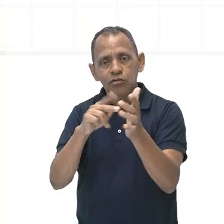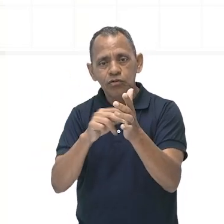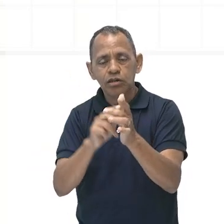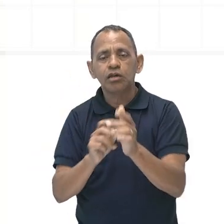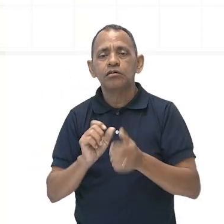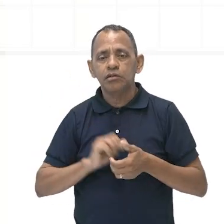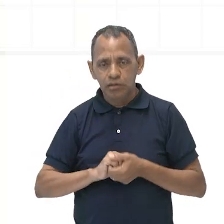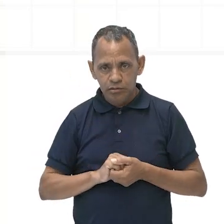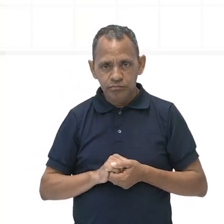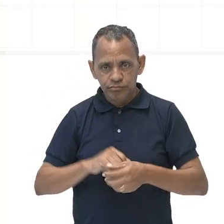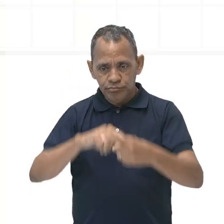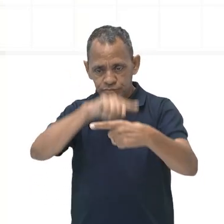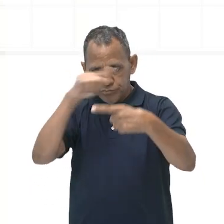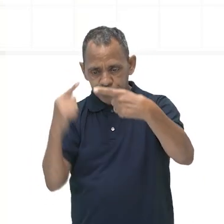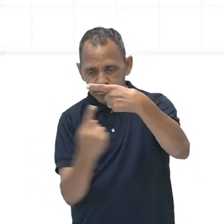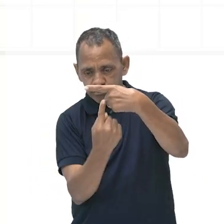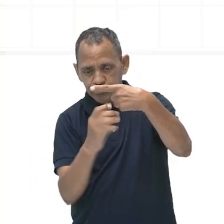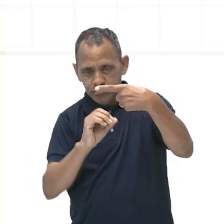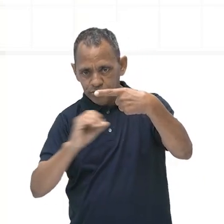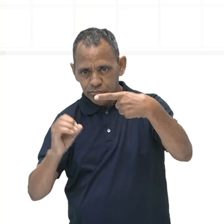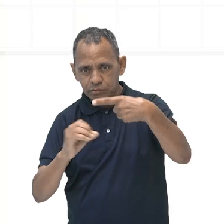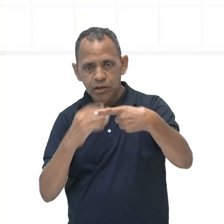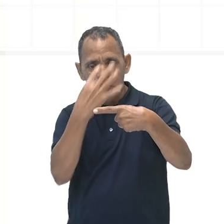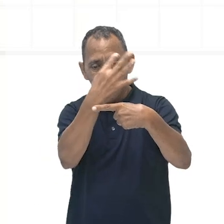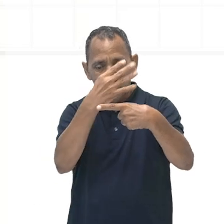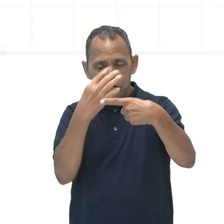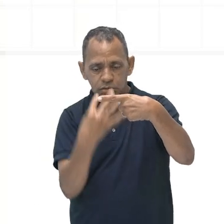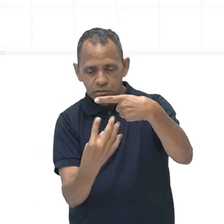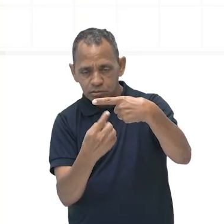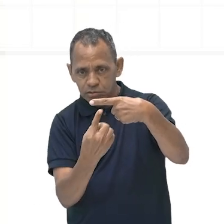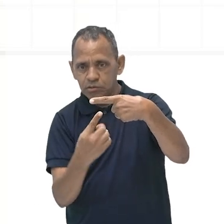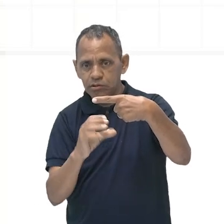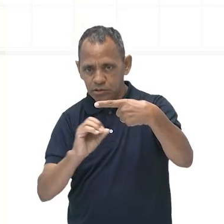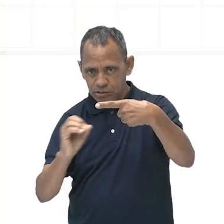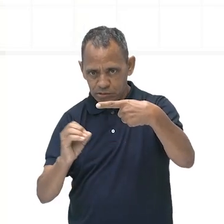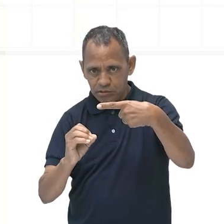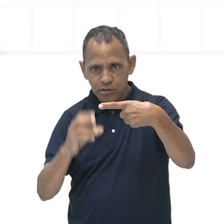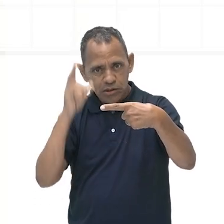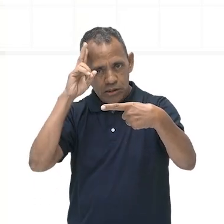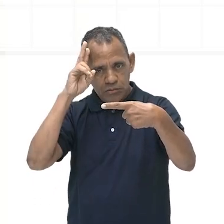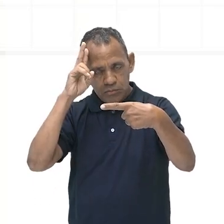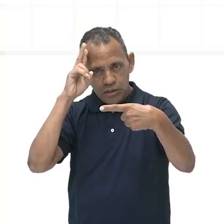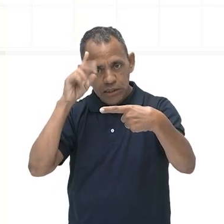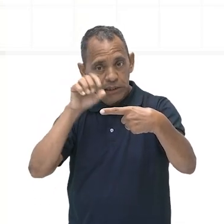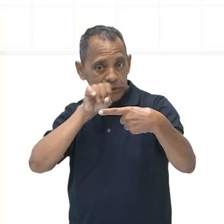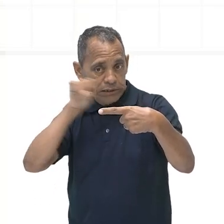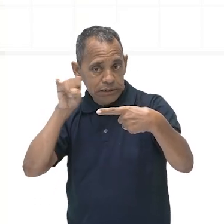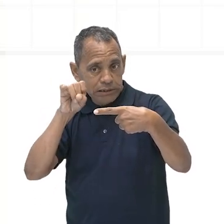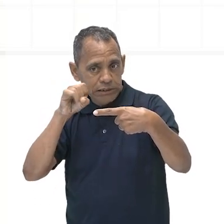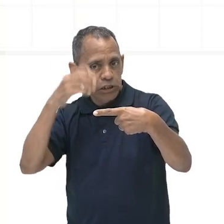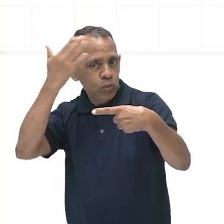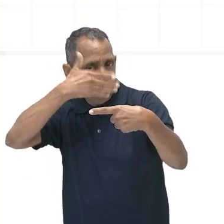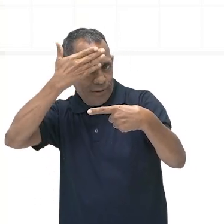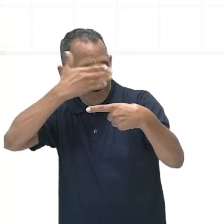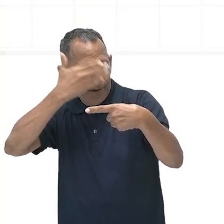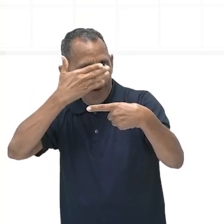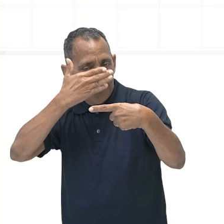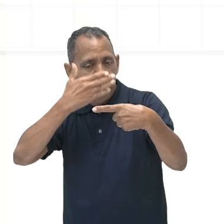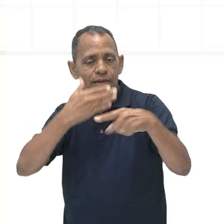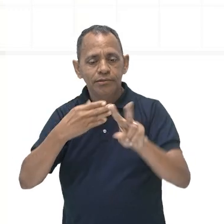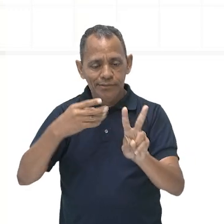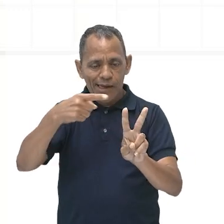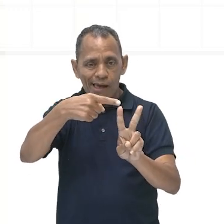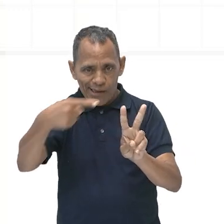vai ser 100. Então, vai ficar 4 dividido por 100. Lembrando, quando não aparece, é porque é raiz quadrada.